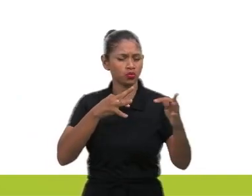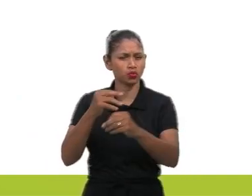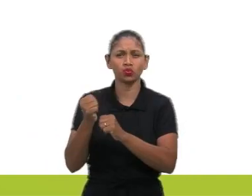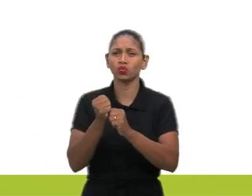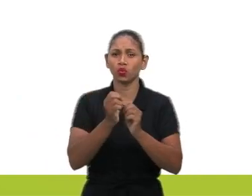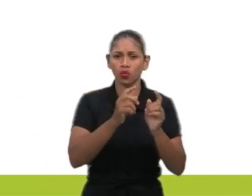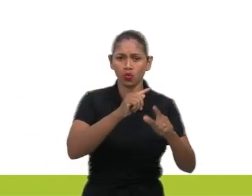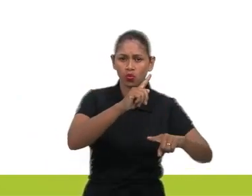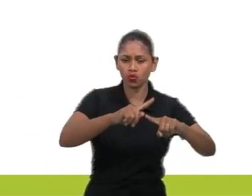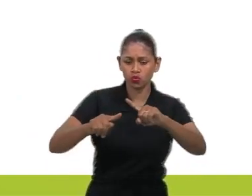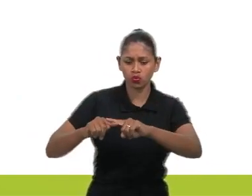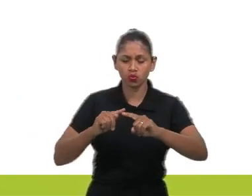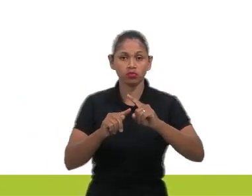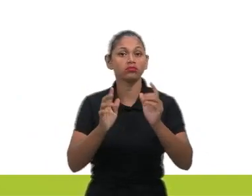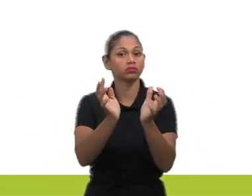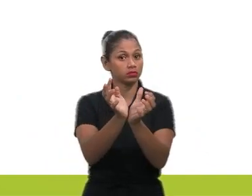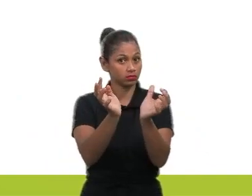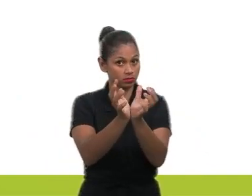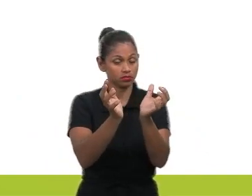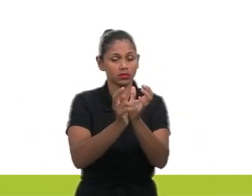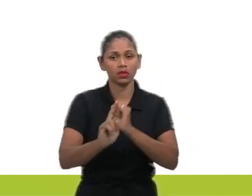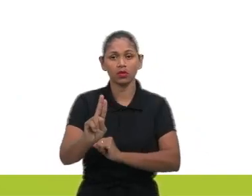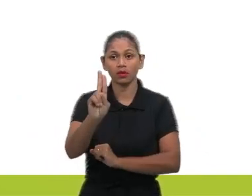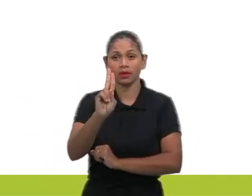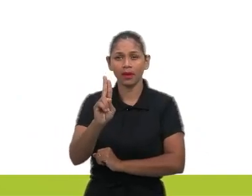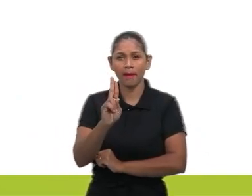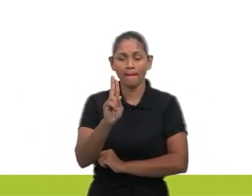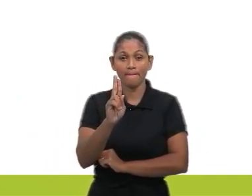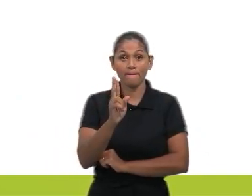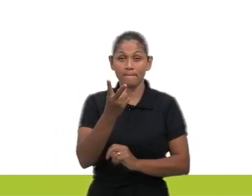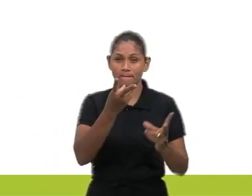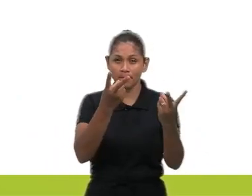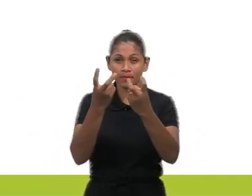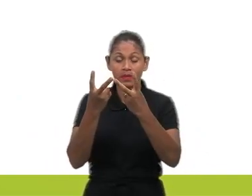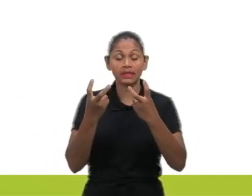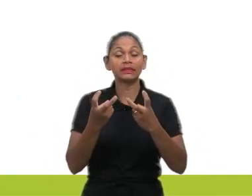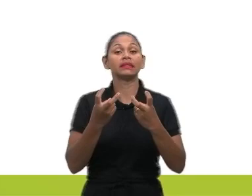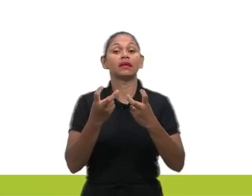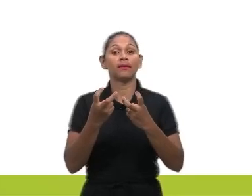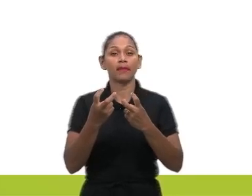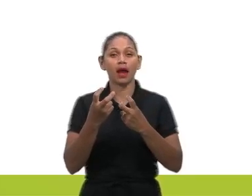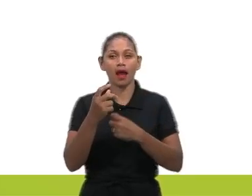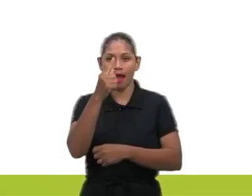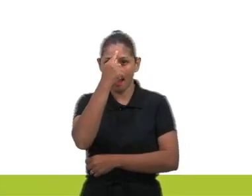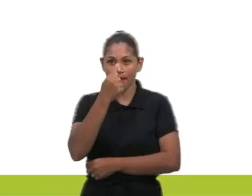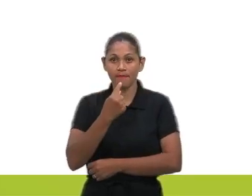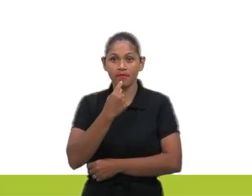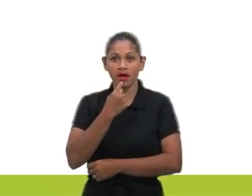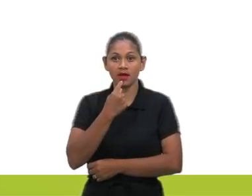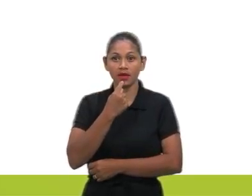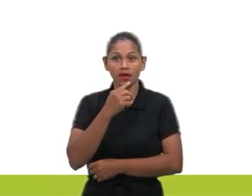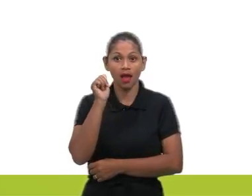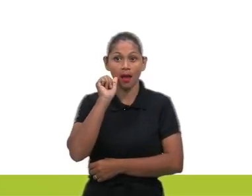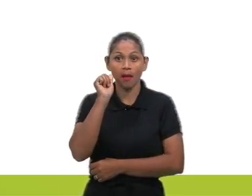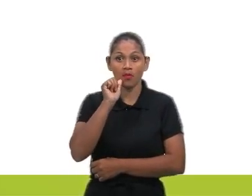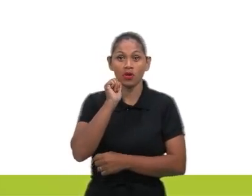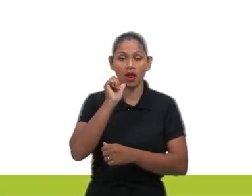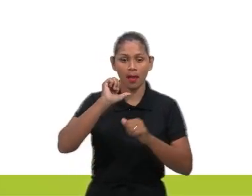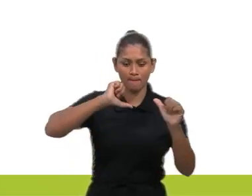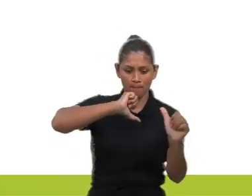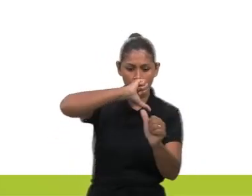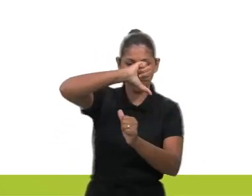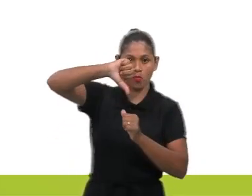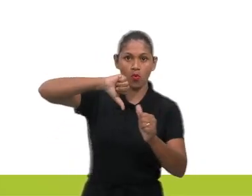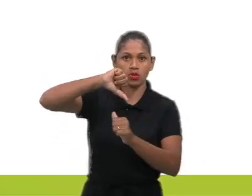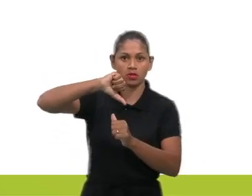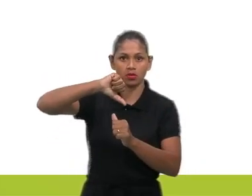conjunto. Analisando a imagem que a gente observa aqui, né? Observe que tem aqui uma mulher, troquei de lugar ela com essa loura, né? O que é